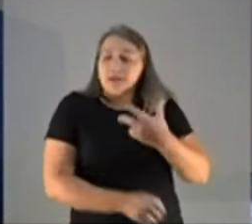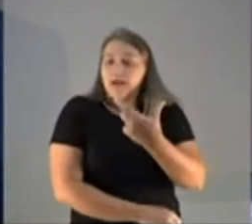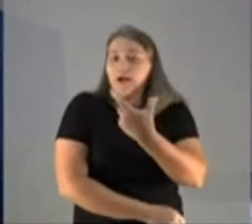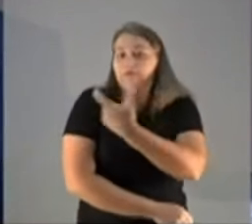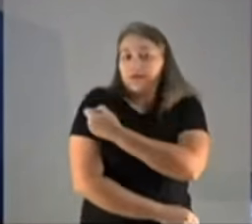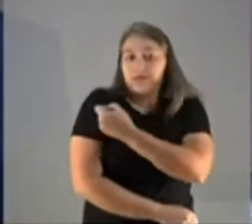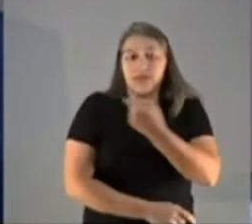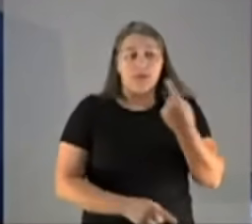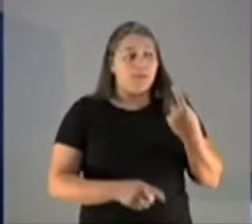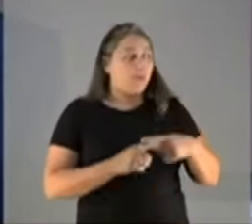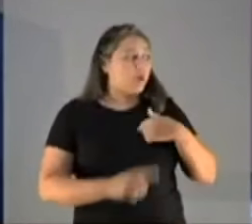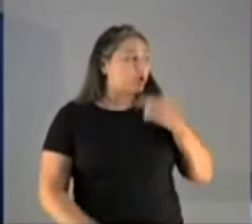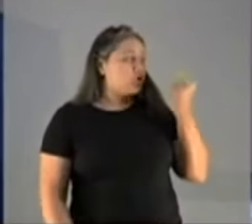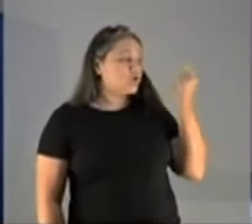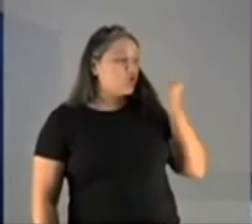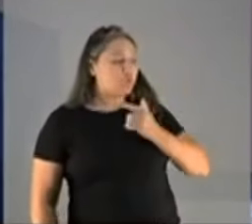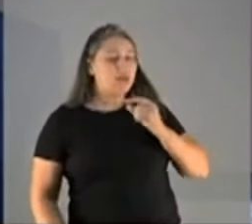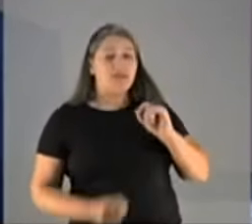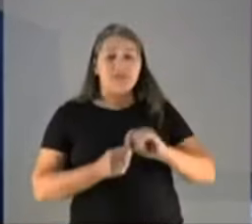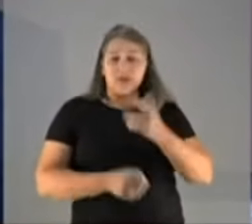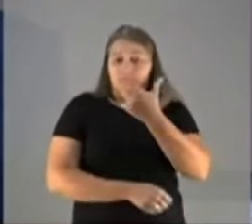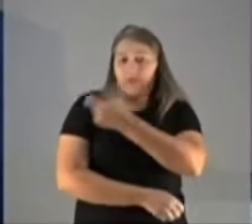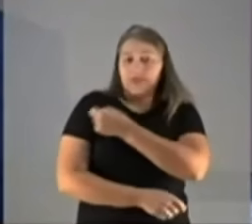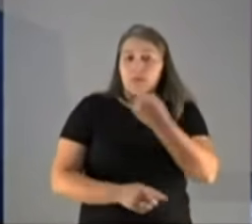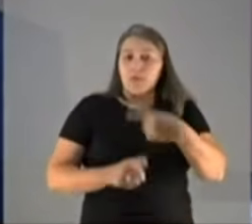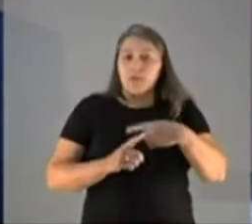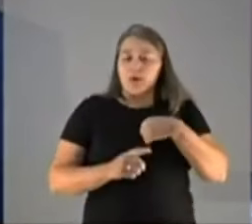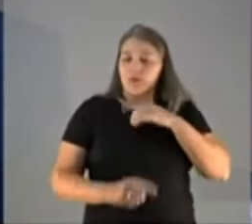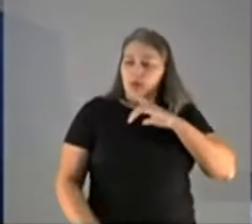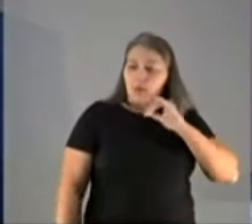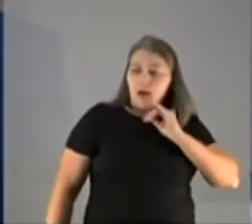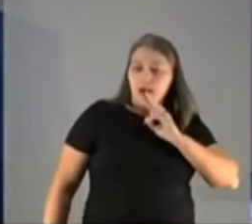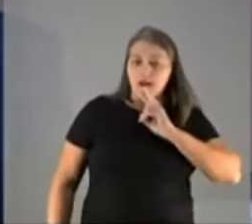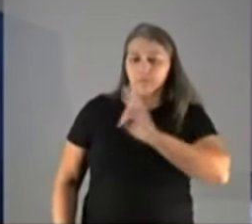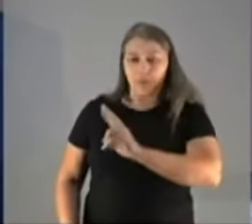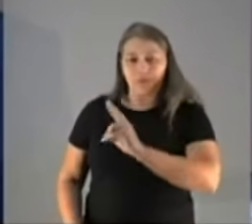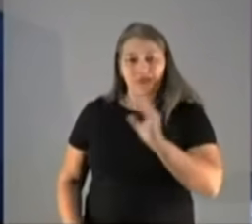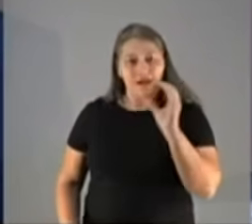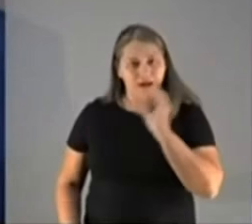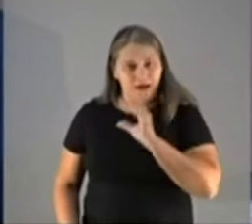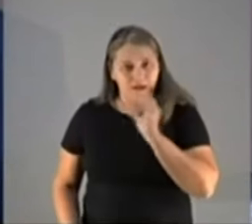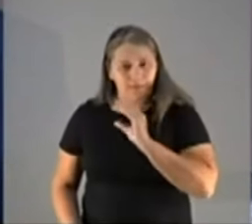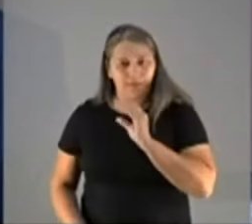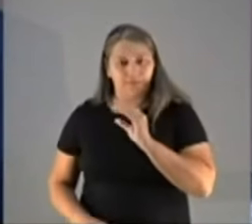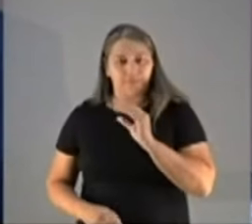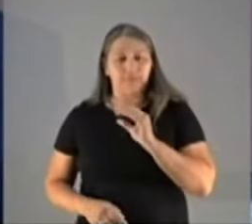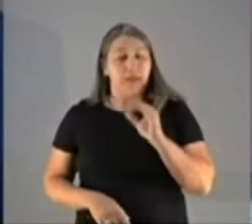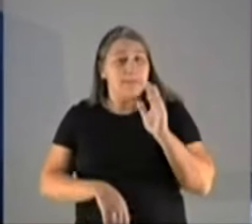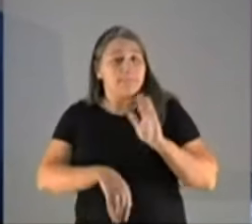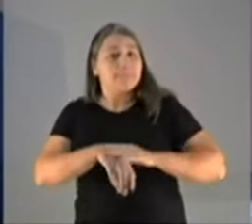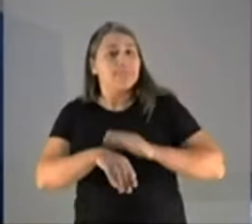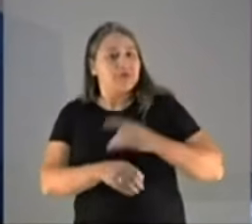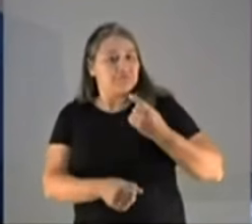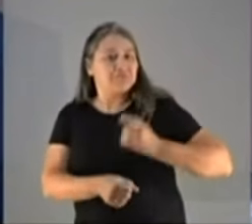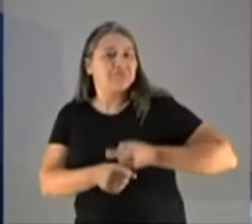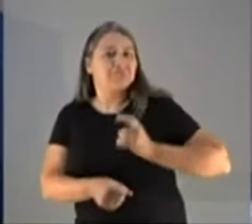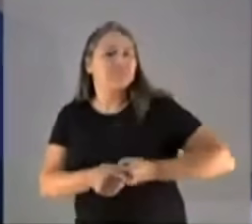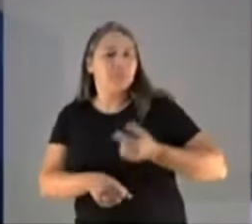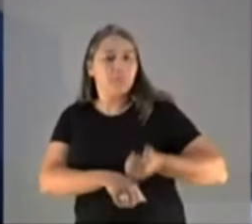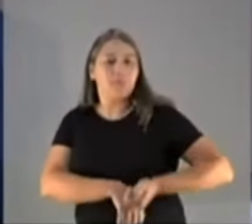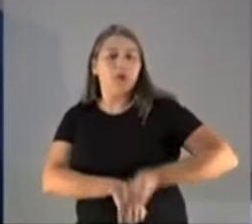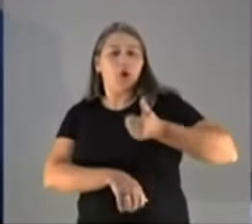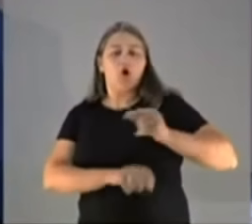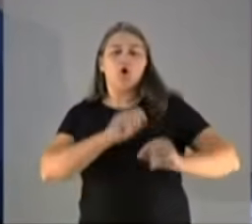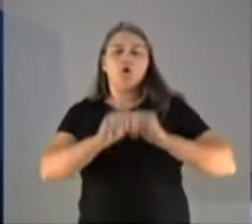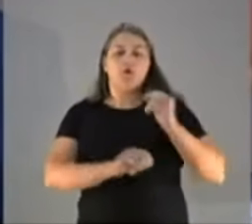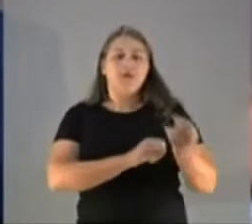vacinação? A gente consegue fazer com a vacinação porque a gente consegue induzir uma resposta ao mesmo tempo e muito mais sólida, aparentemente, do que a